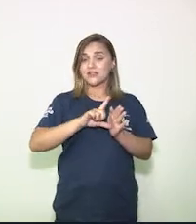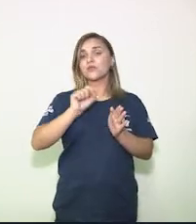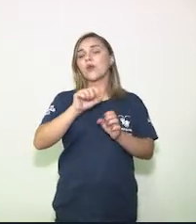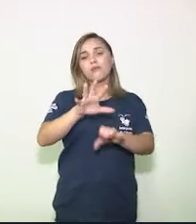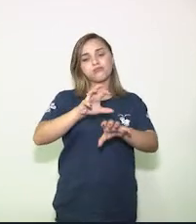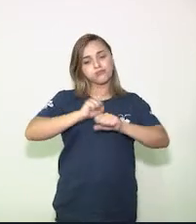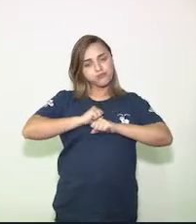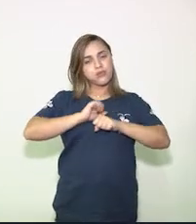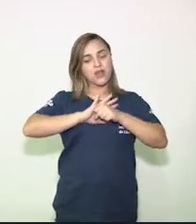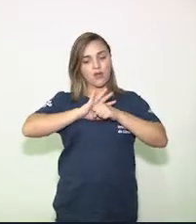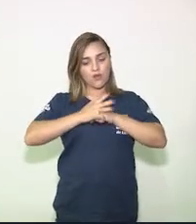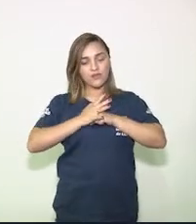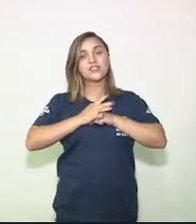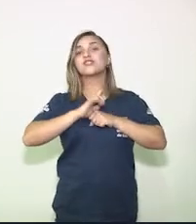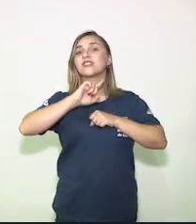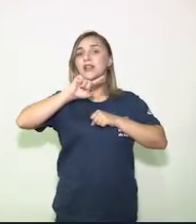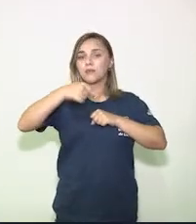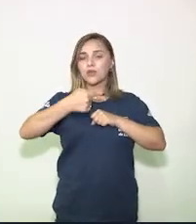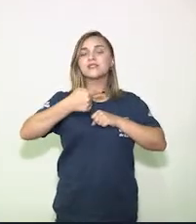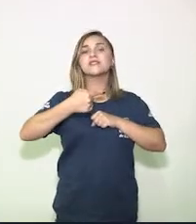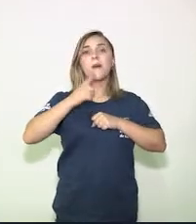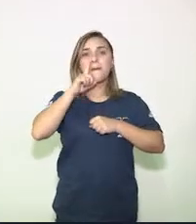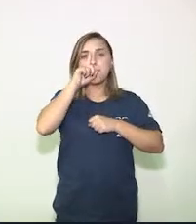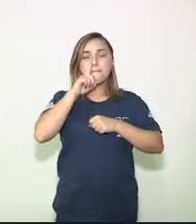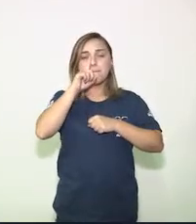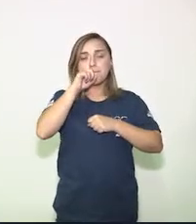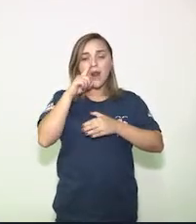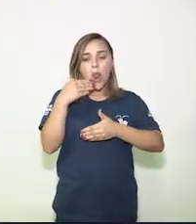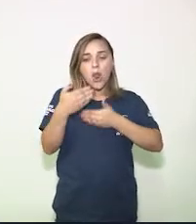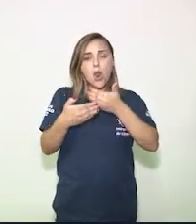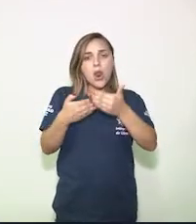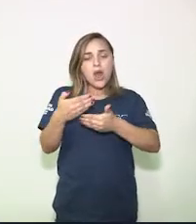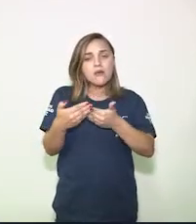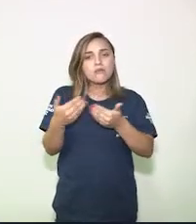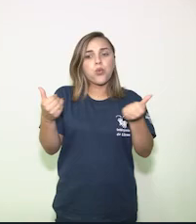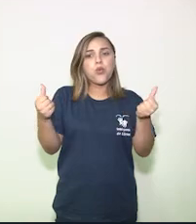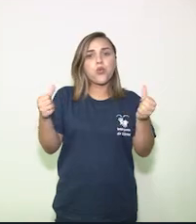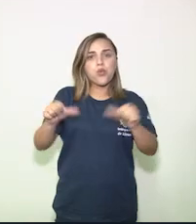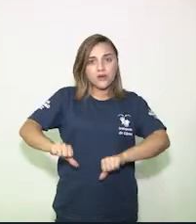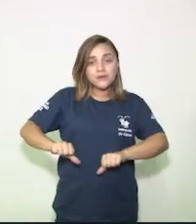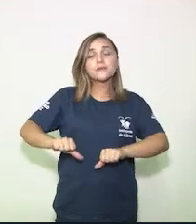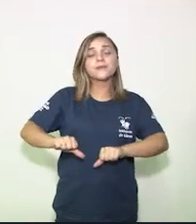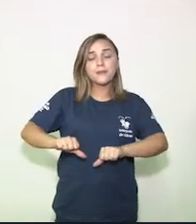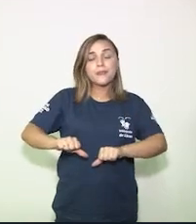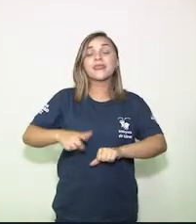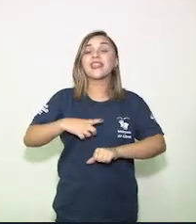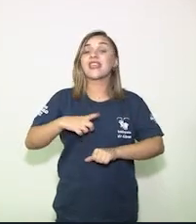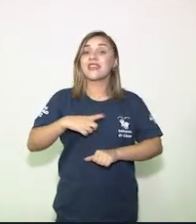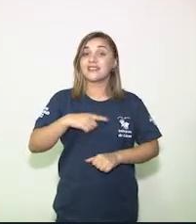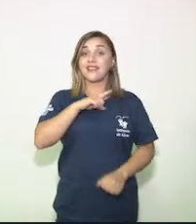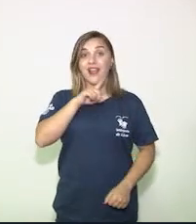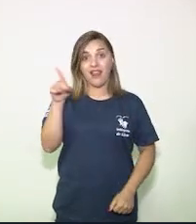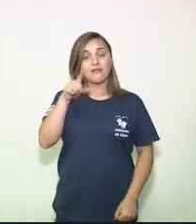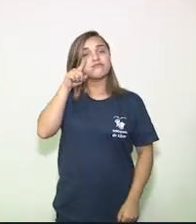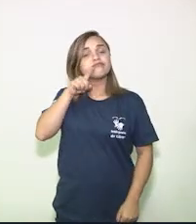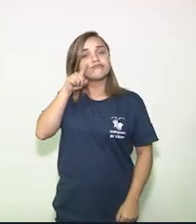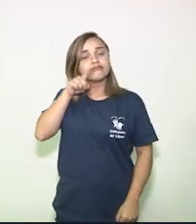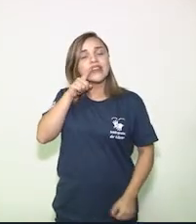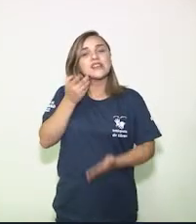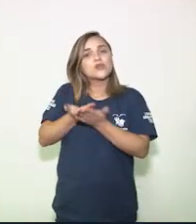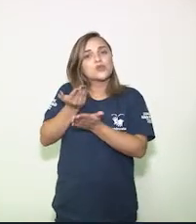Covid, mesmo casos que inicialmente foram leves. Então, da mesma forma, estudos em Harvard,